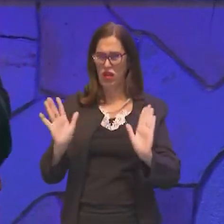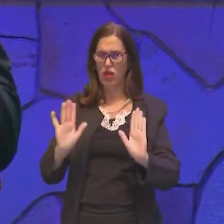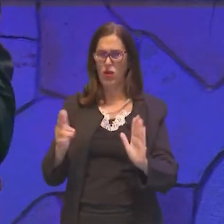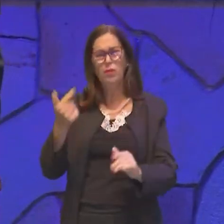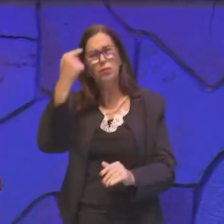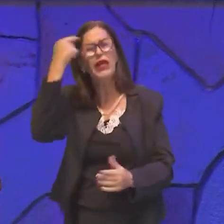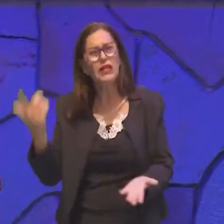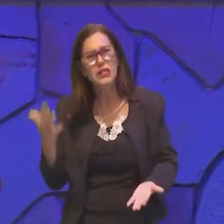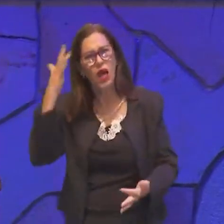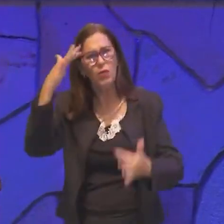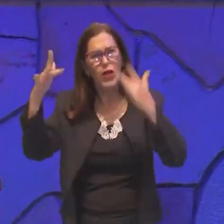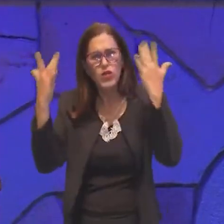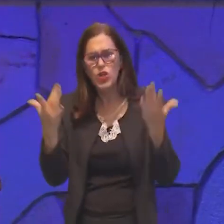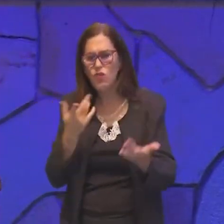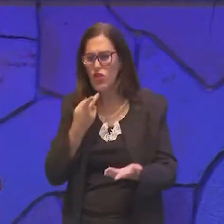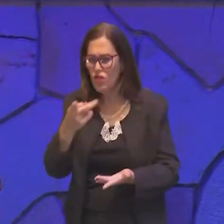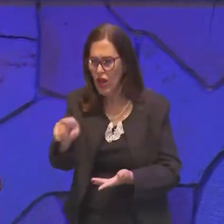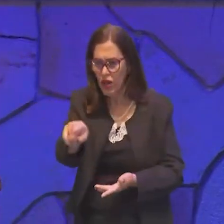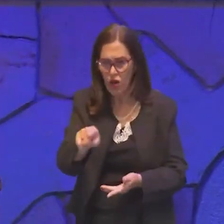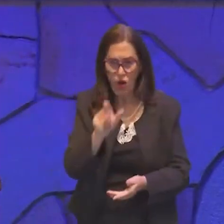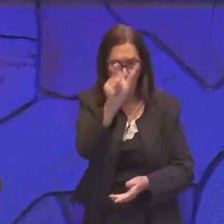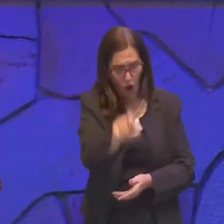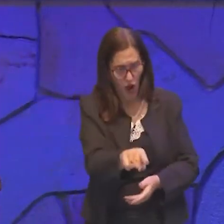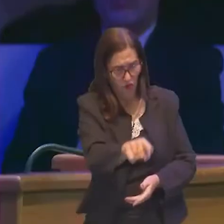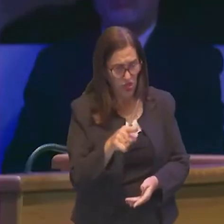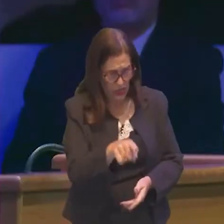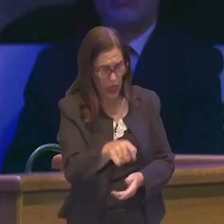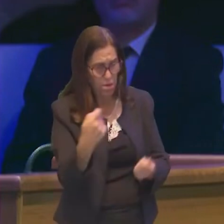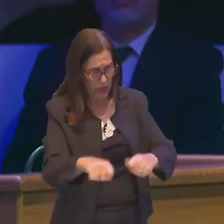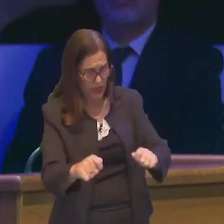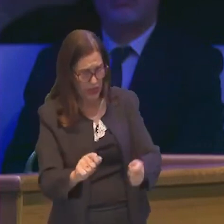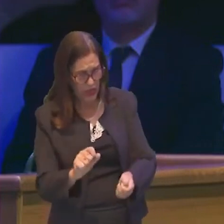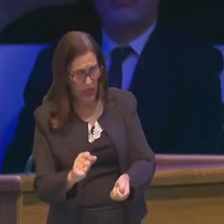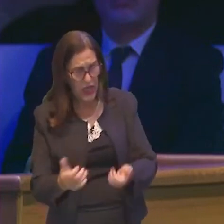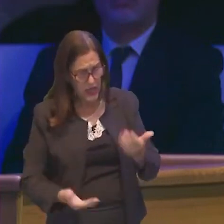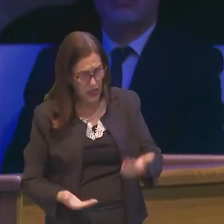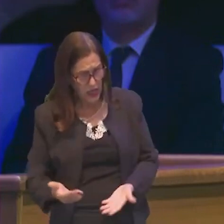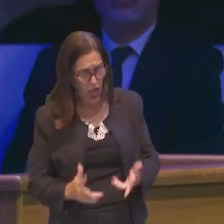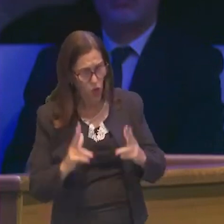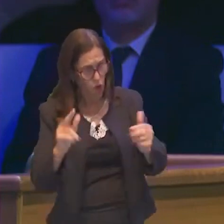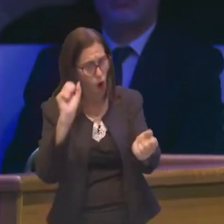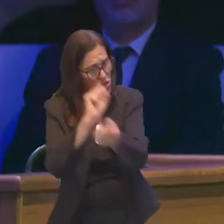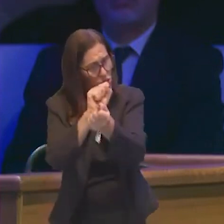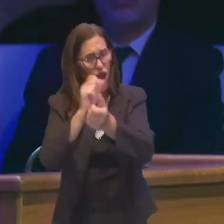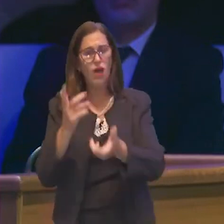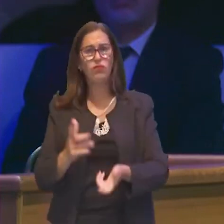Imagine, você chega para uma pessoa e diz assim: olha, você precisa servir como escravo.